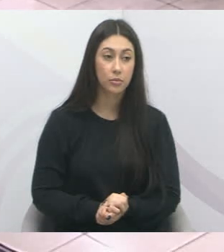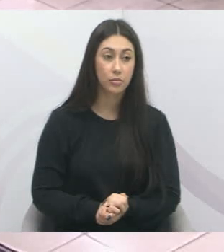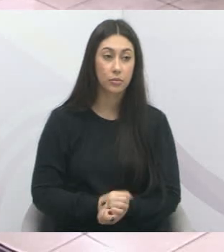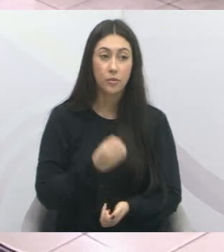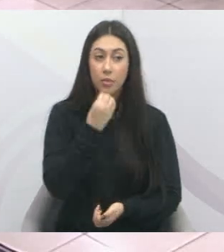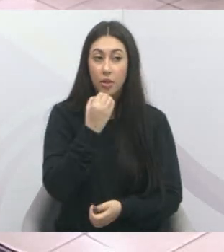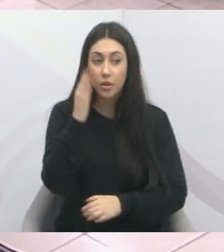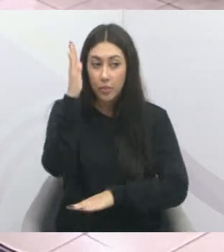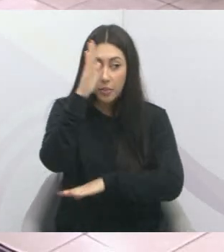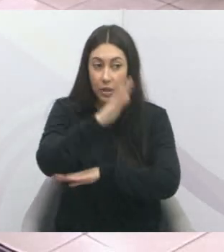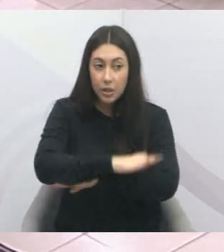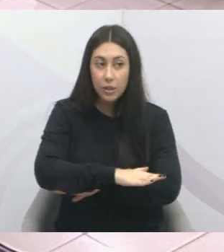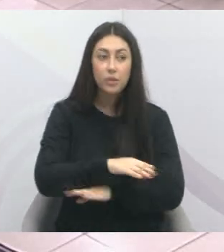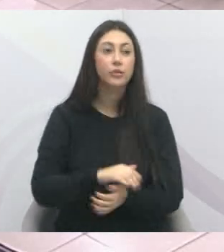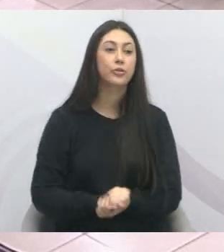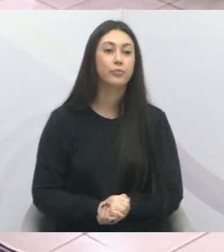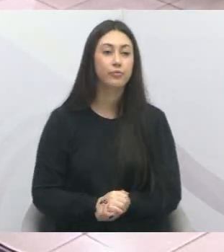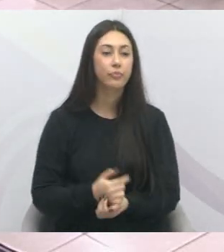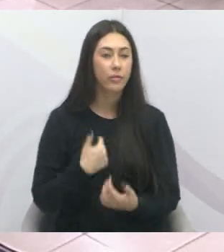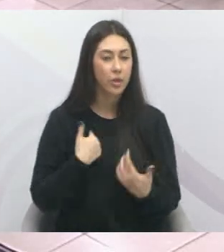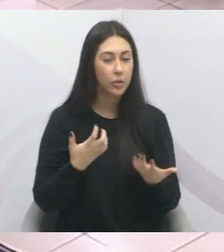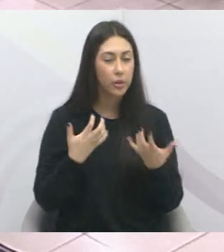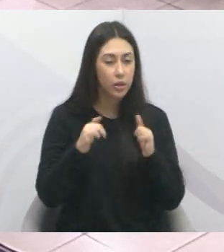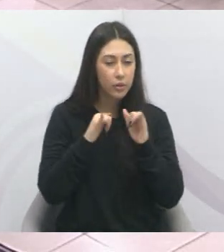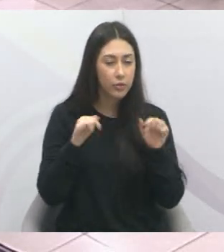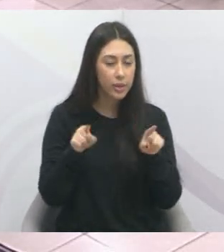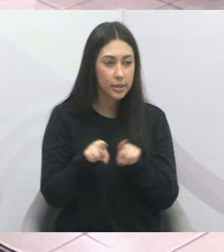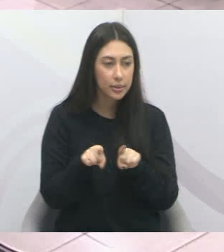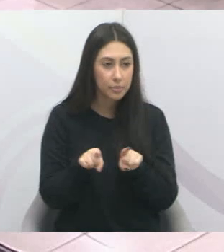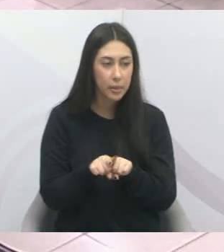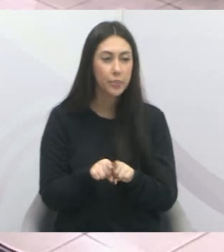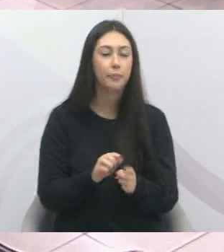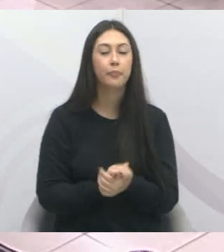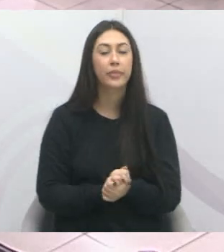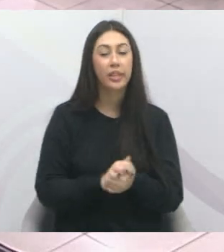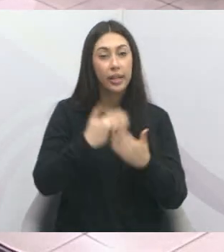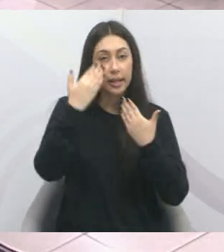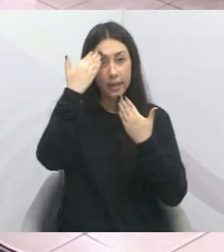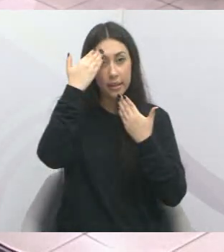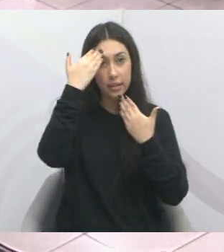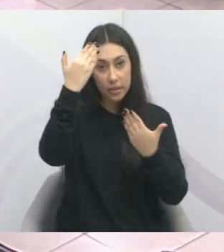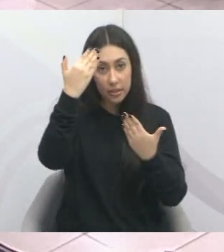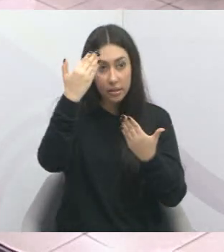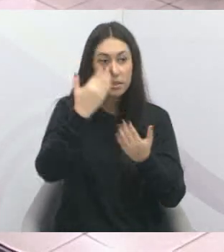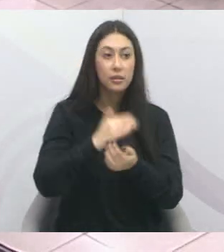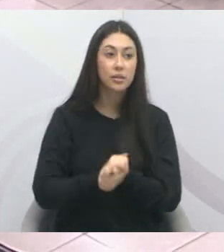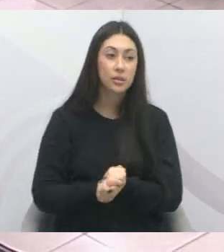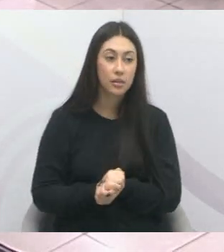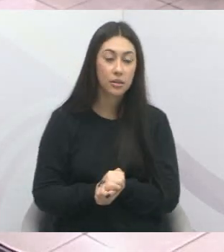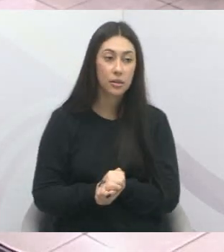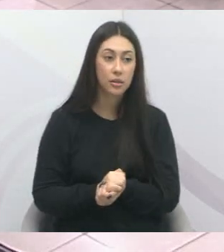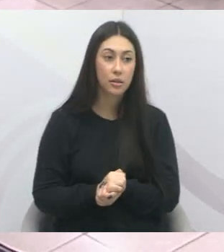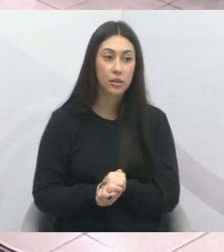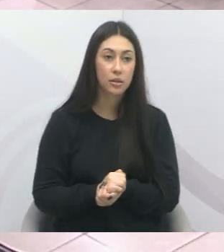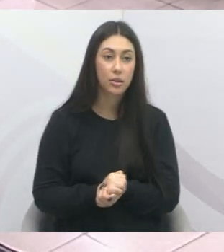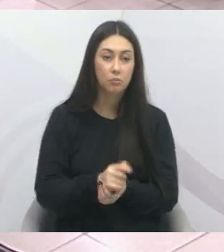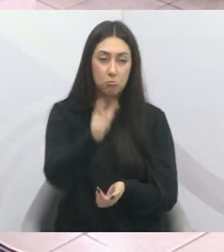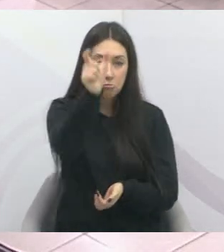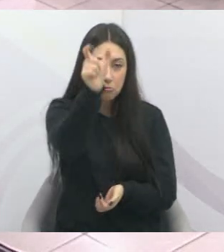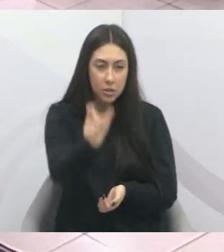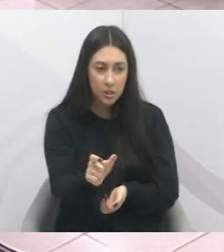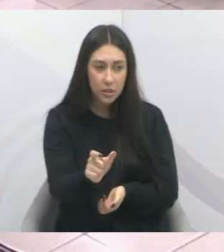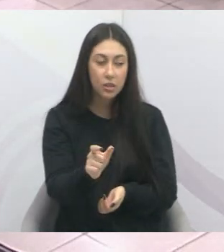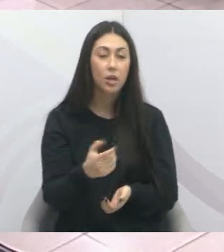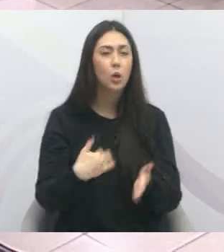Boa tarde, Águida. Também quero contribuir e dizer que... Boa tarde. Agradecer aqui publicamente sua presença na